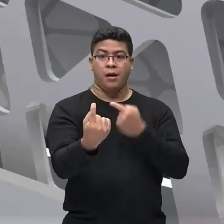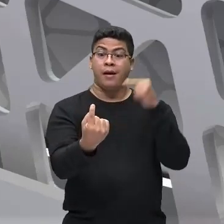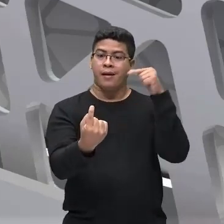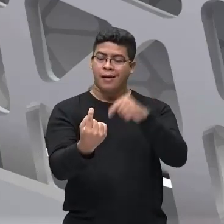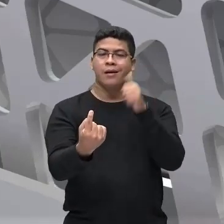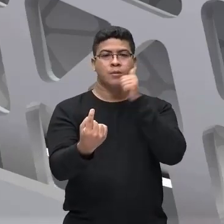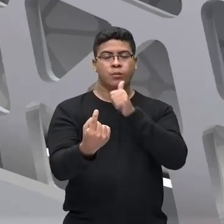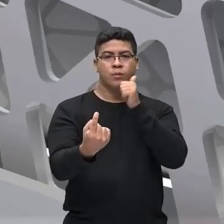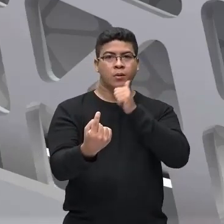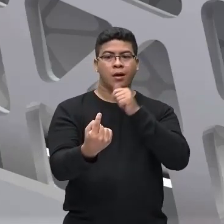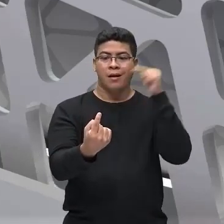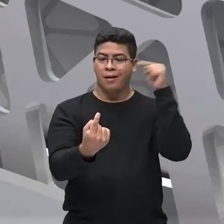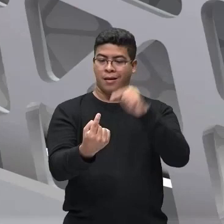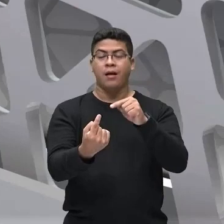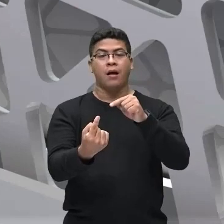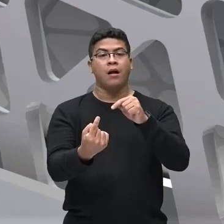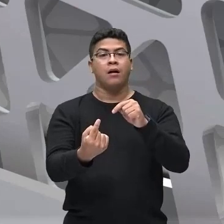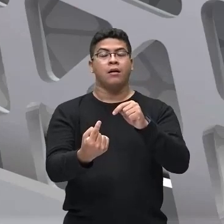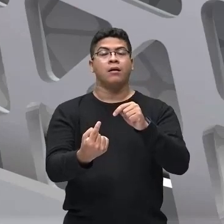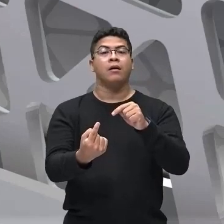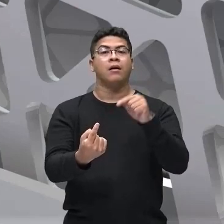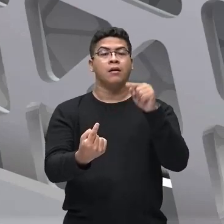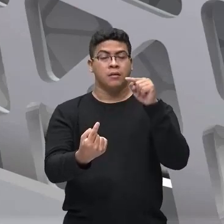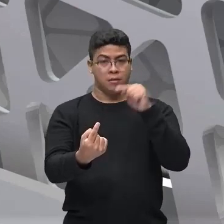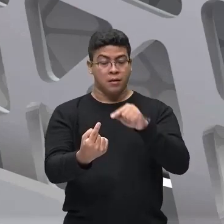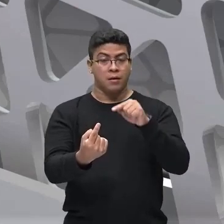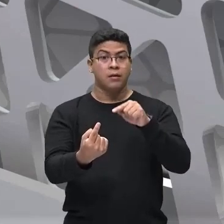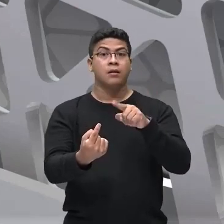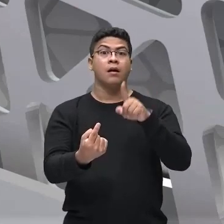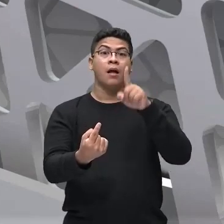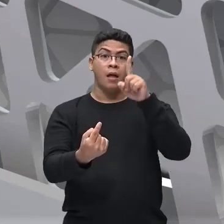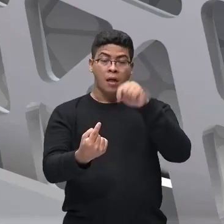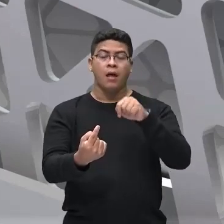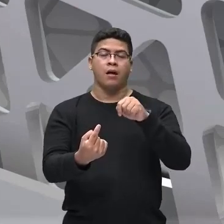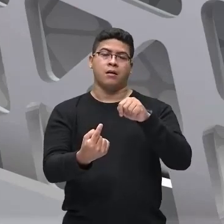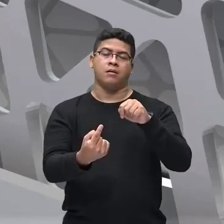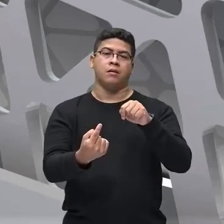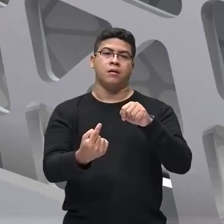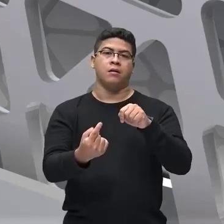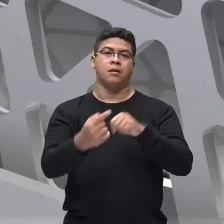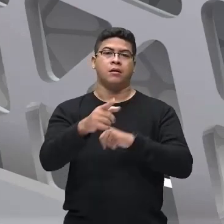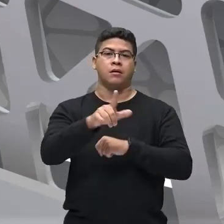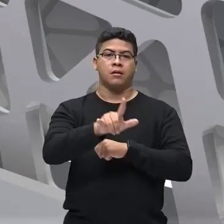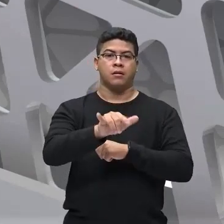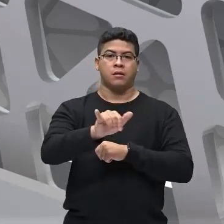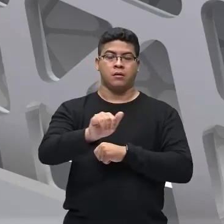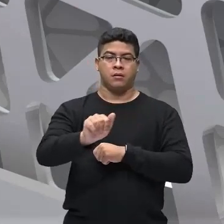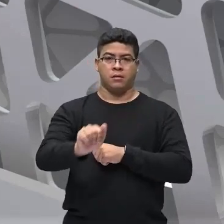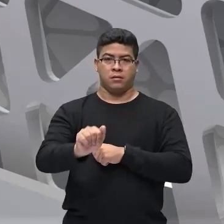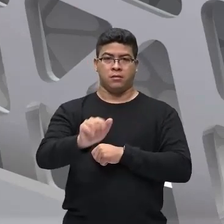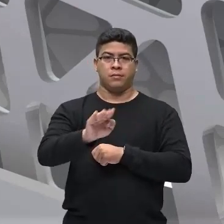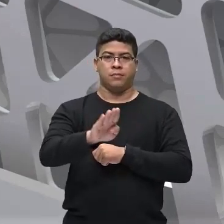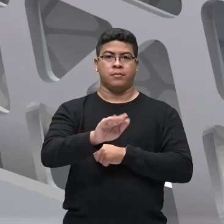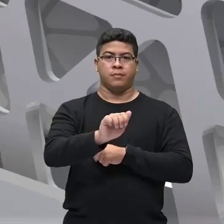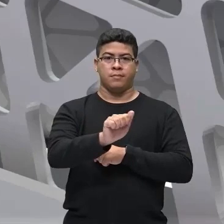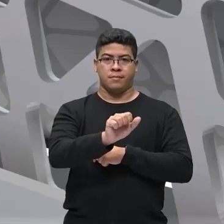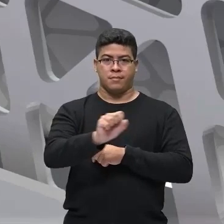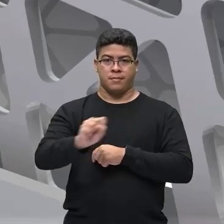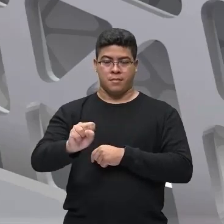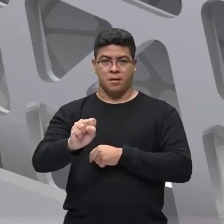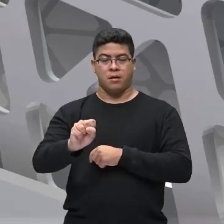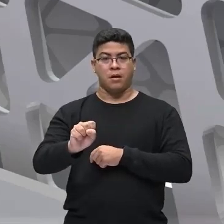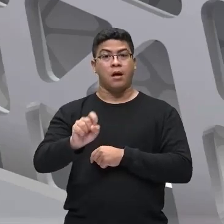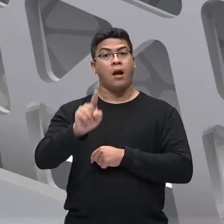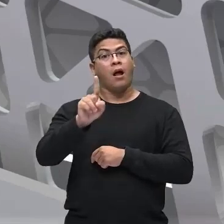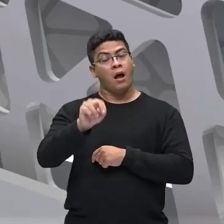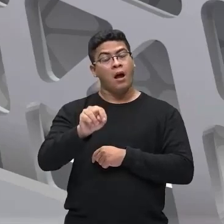religião. Antigamente, gente, a mulher no judaísmo se reunia numa sala à